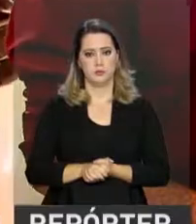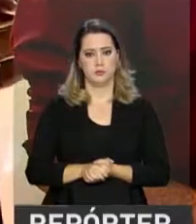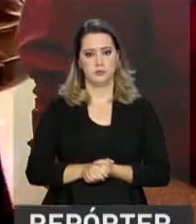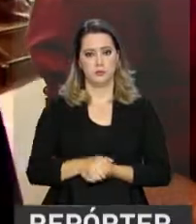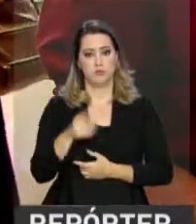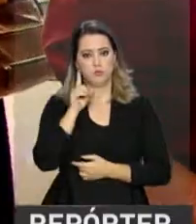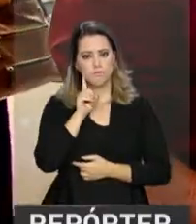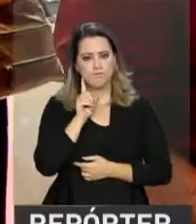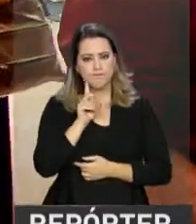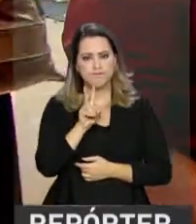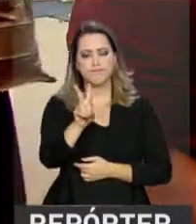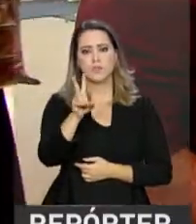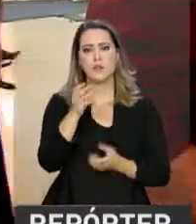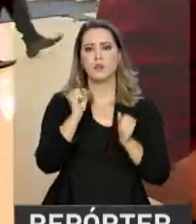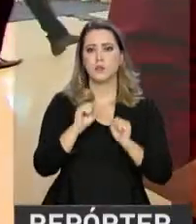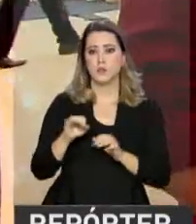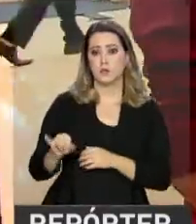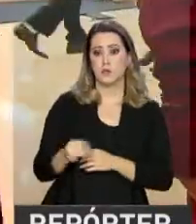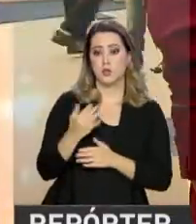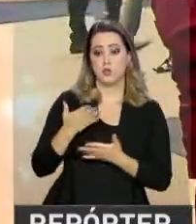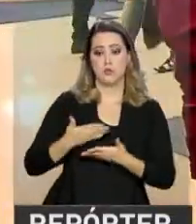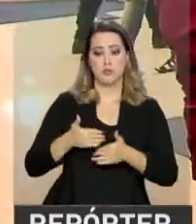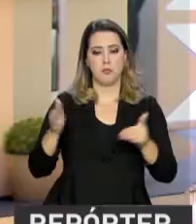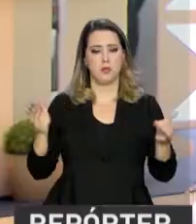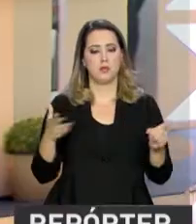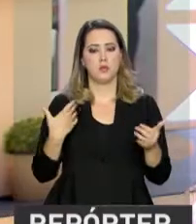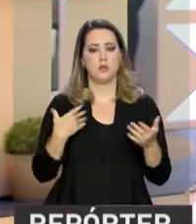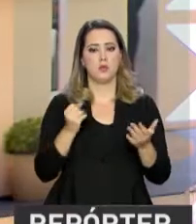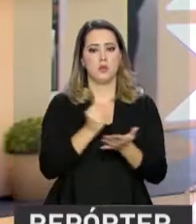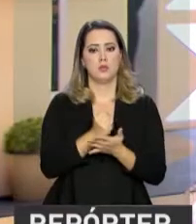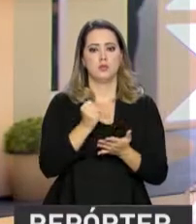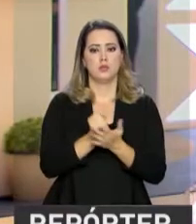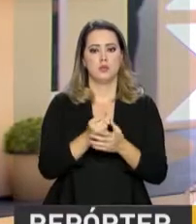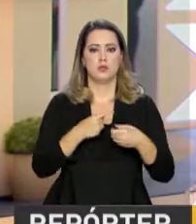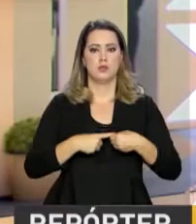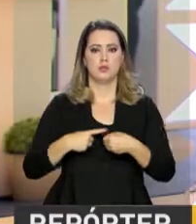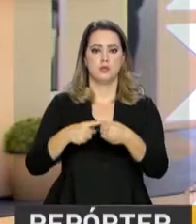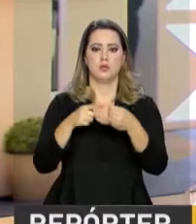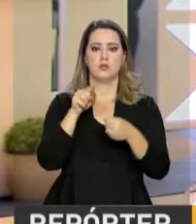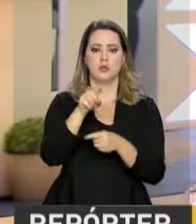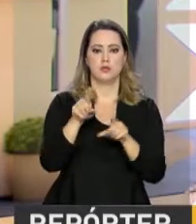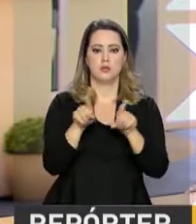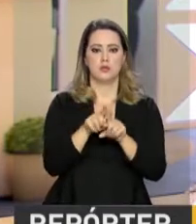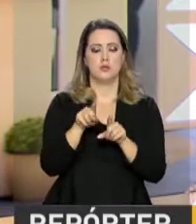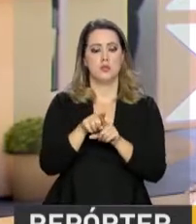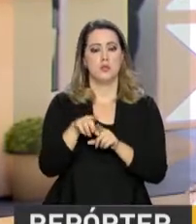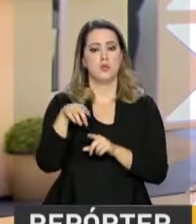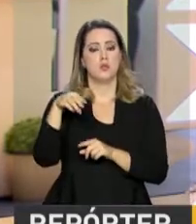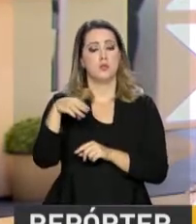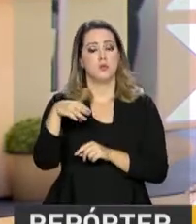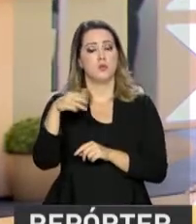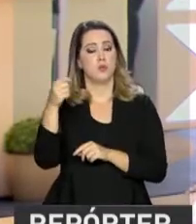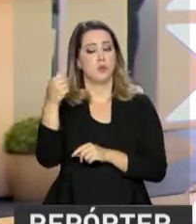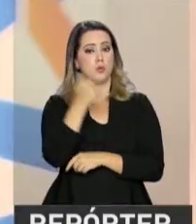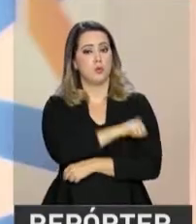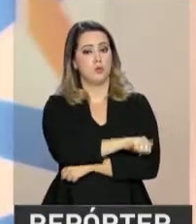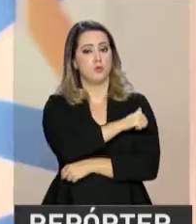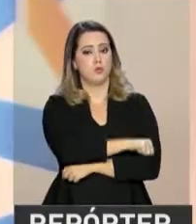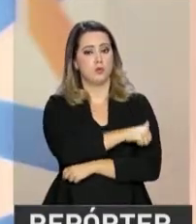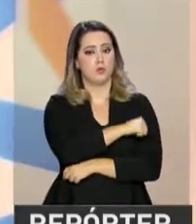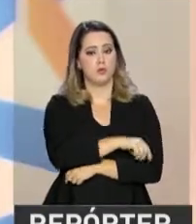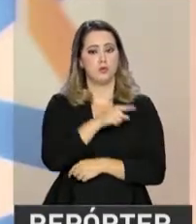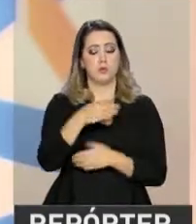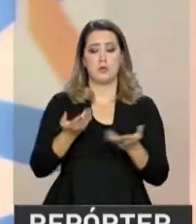De olho em ampliar contratos com o município, este empresário veio de Cachoeiras, de Macacu, no Rio de Janeiro.